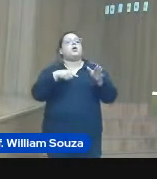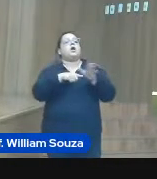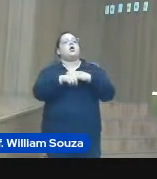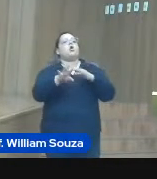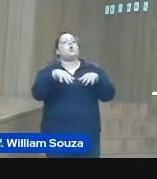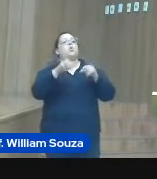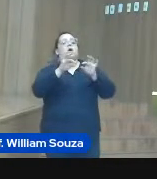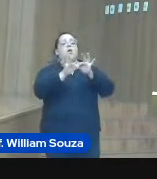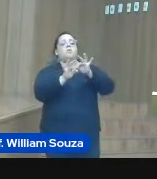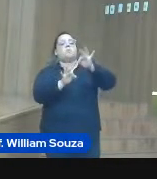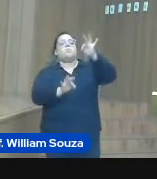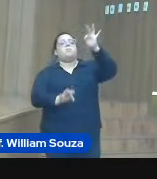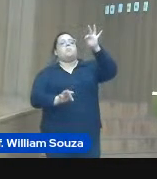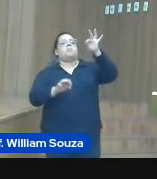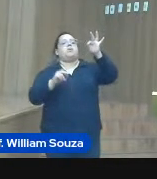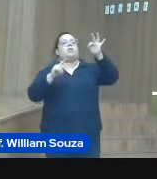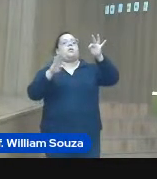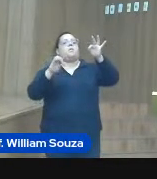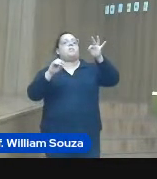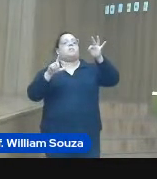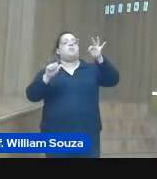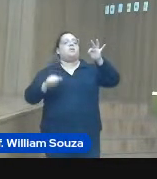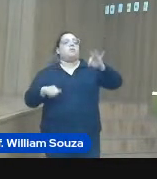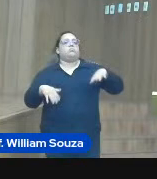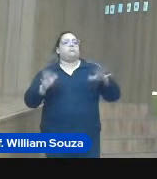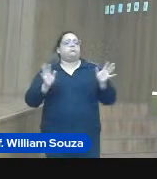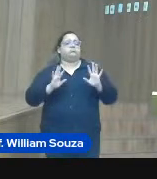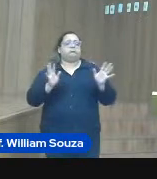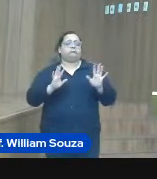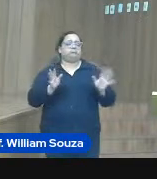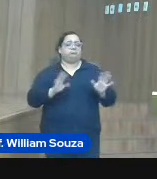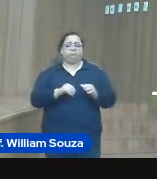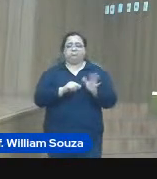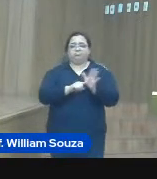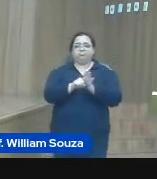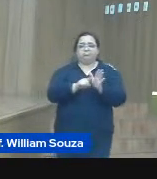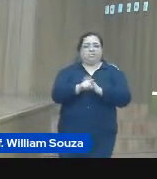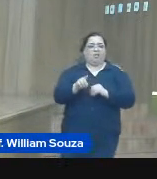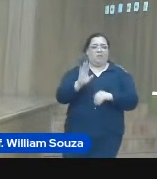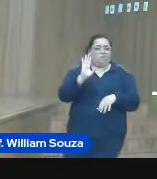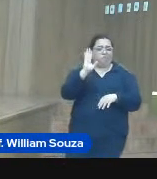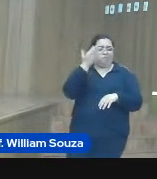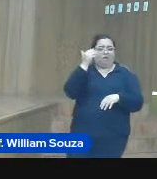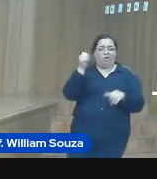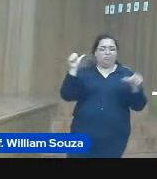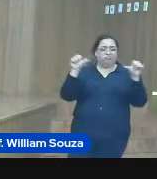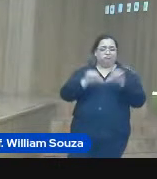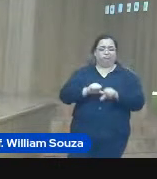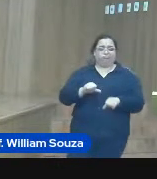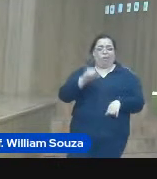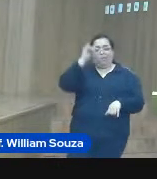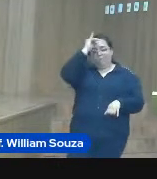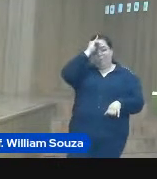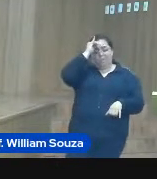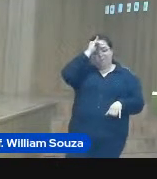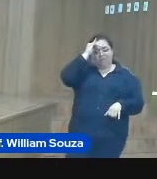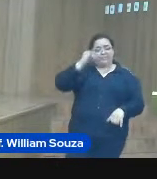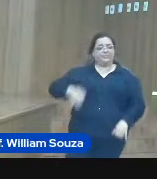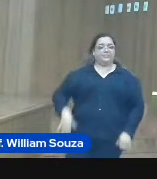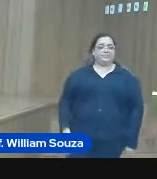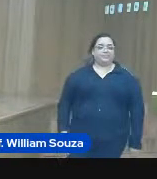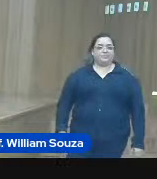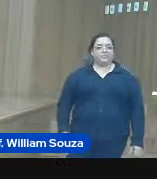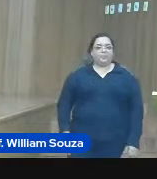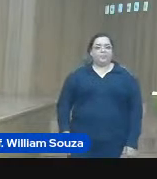máxima atingida pela bola. Esses problemas idiotas, falsos, ridículos, eu tenho que falar que